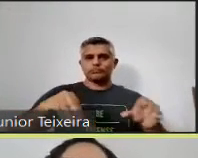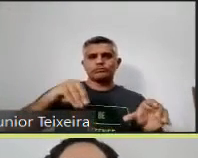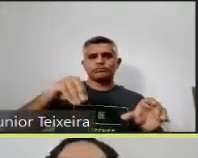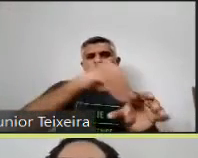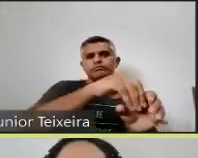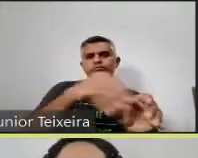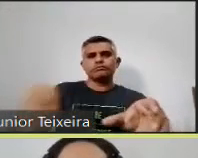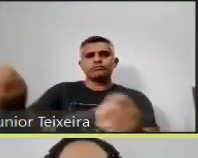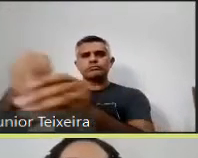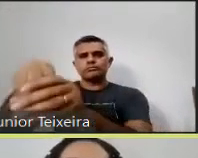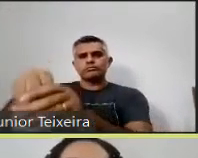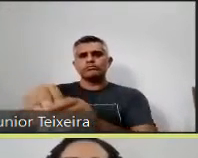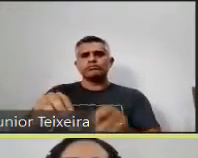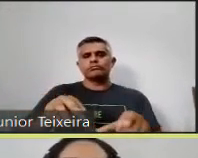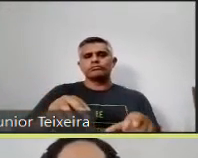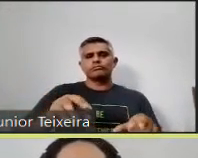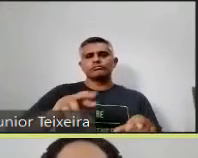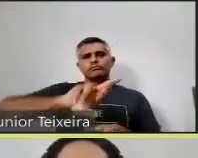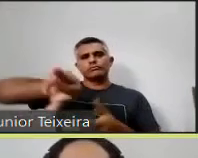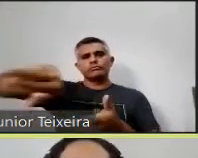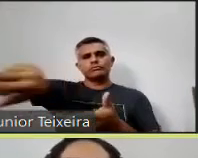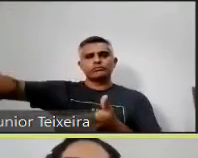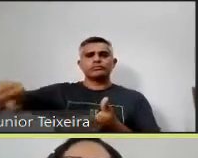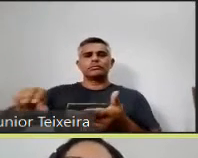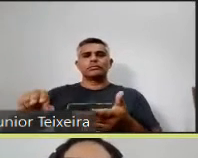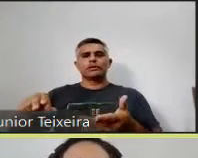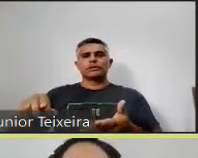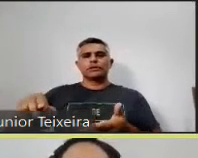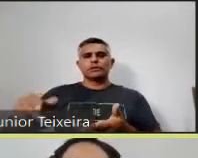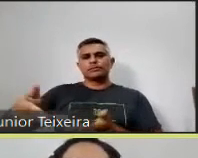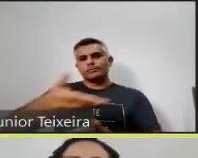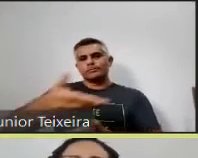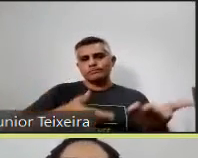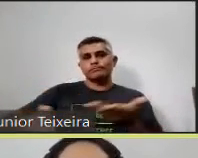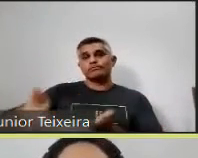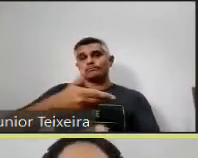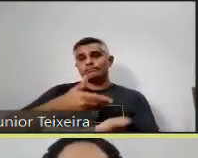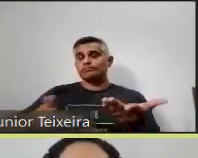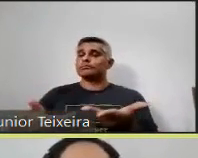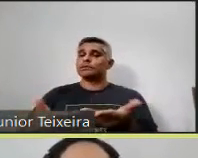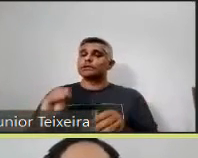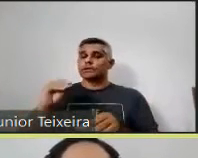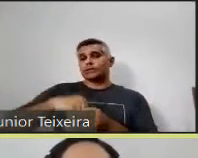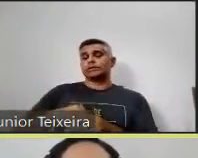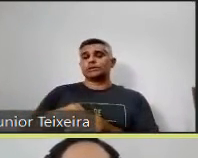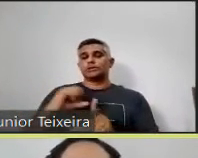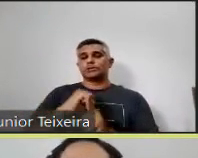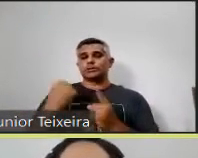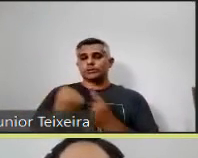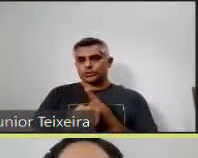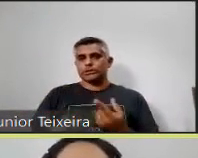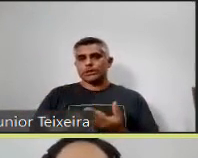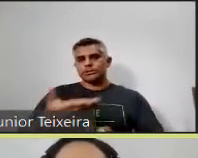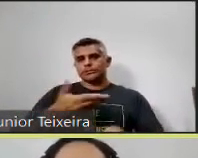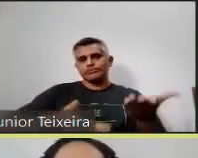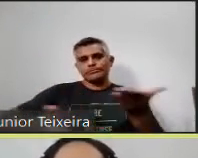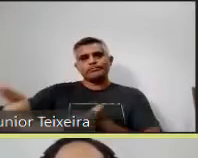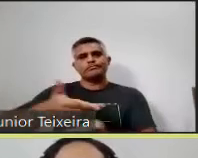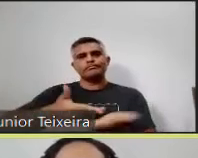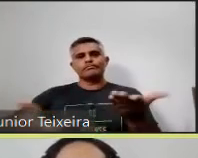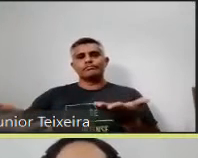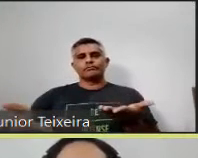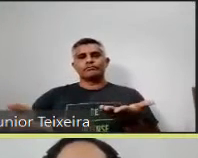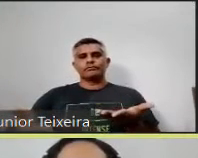partir da interação com outras subjetividades, tanto no plano individual quanto social. Então, por conta disso, os sujeitos